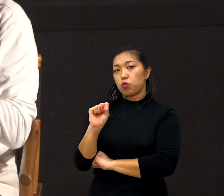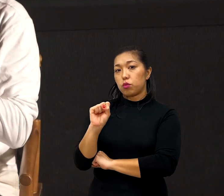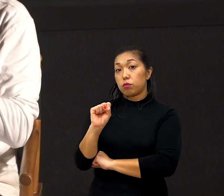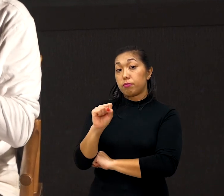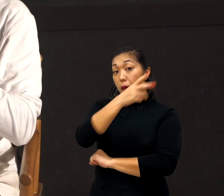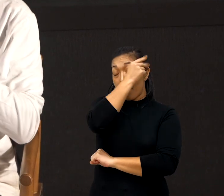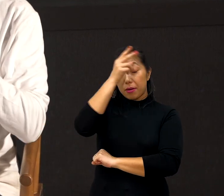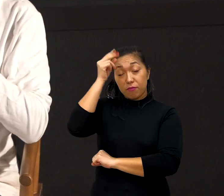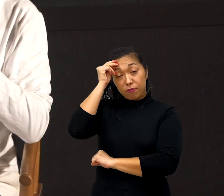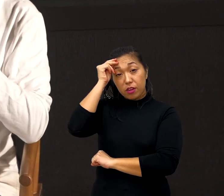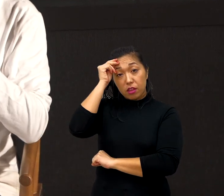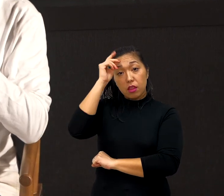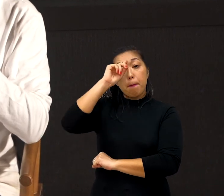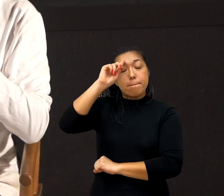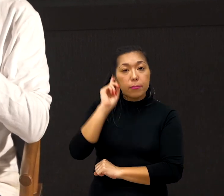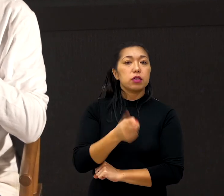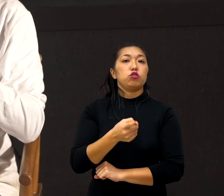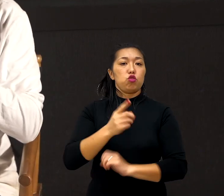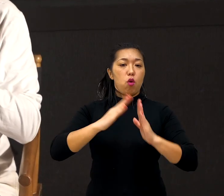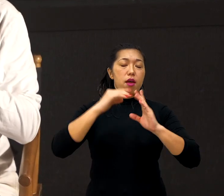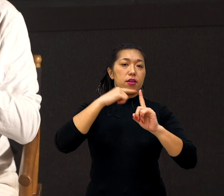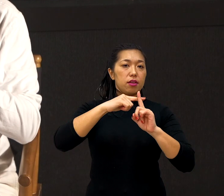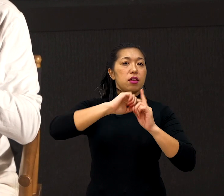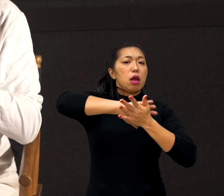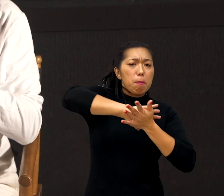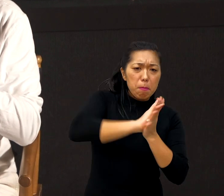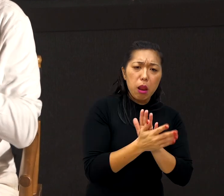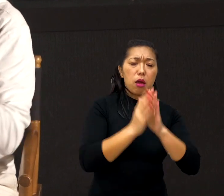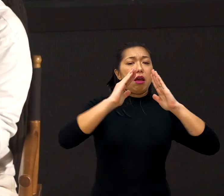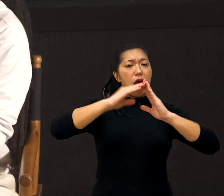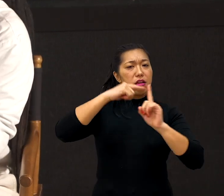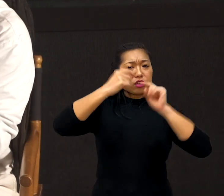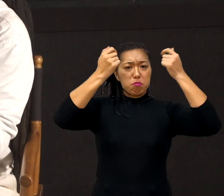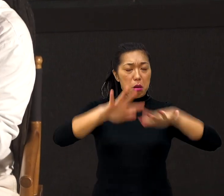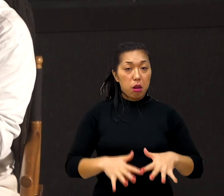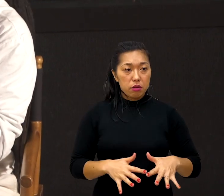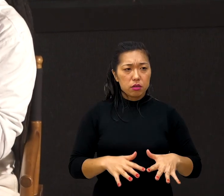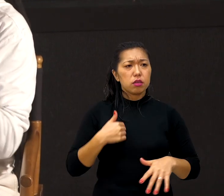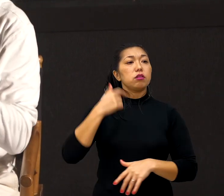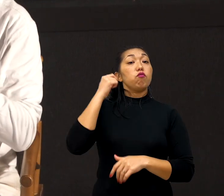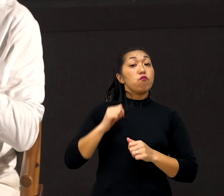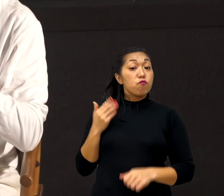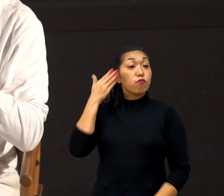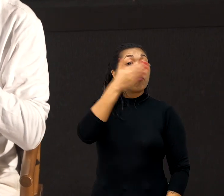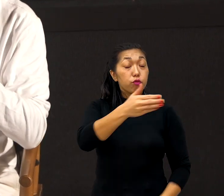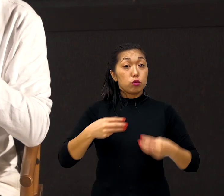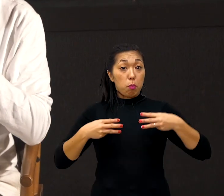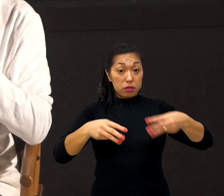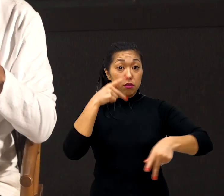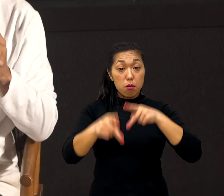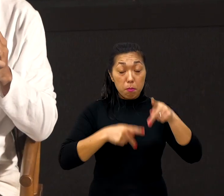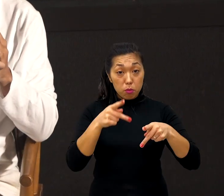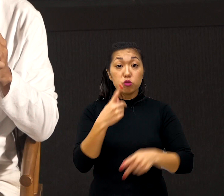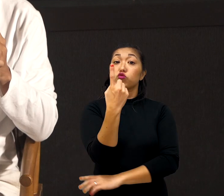a prefeita deu uma ordem de destruição para não fazer uma obra de recuperação. Eu tinha 20 anos, eu entrei no Ministério Público sozinho,